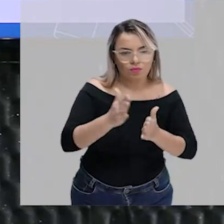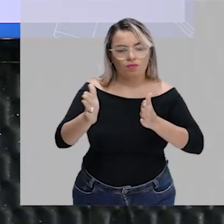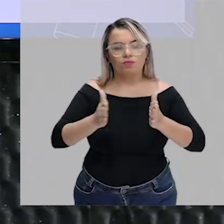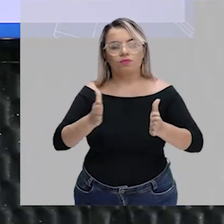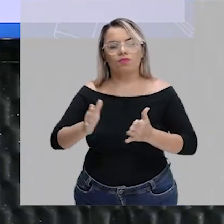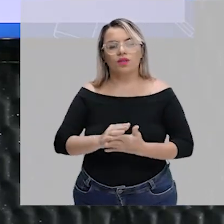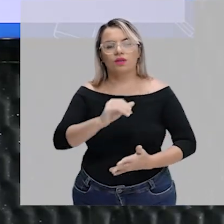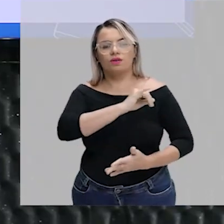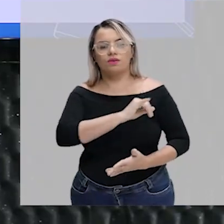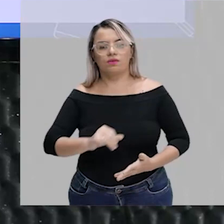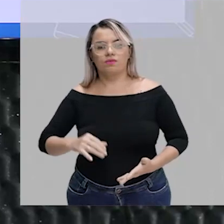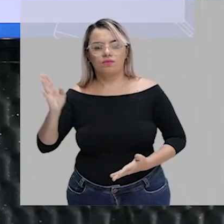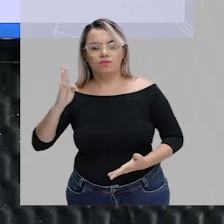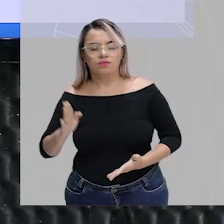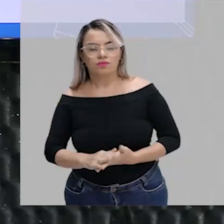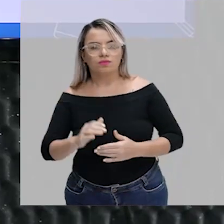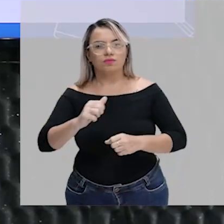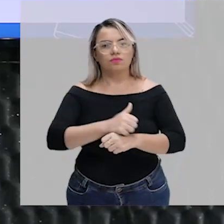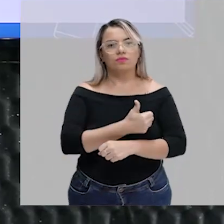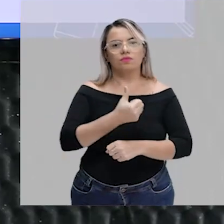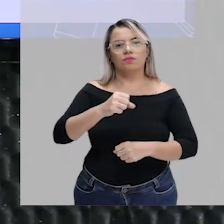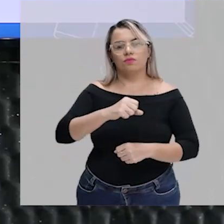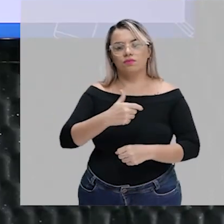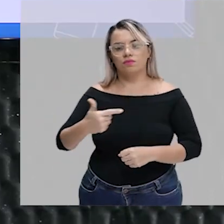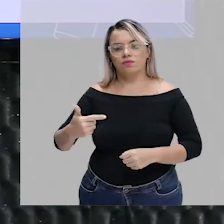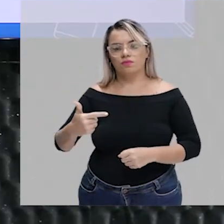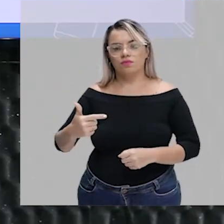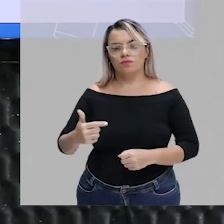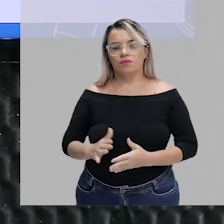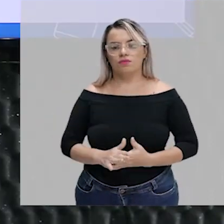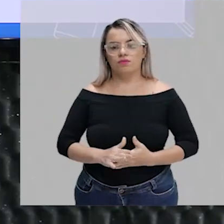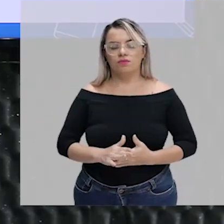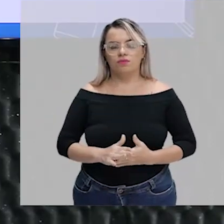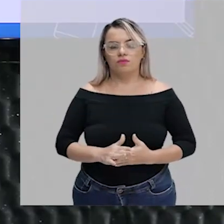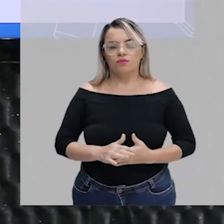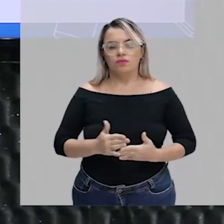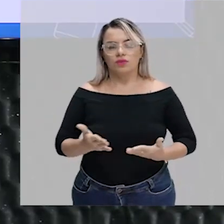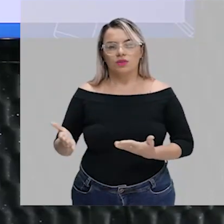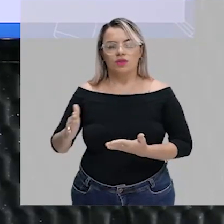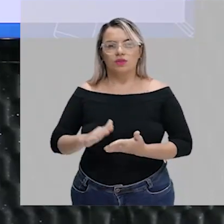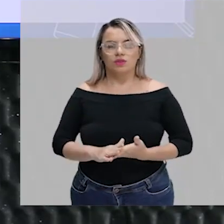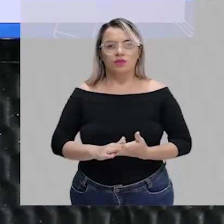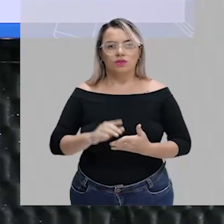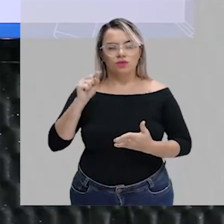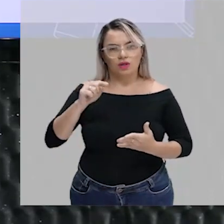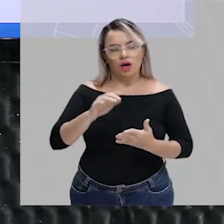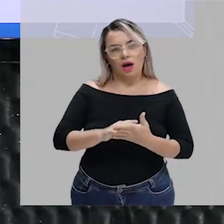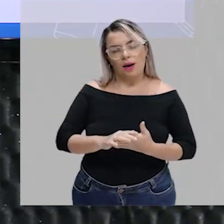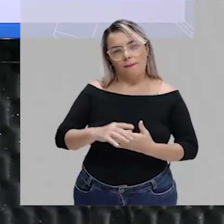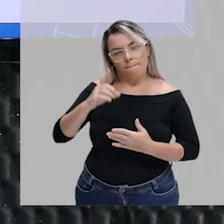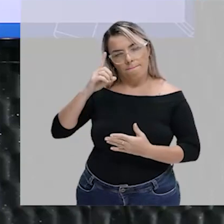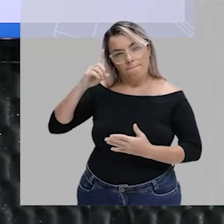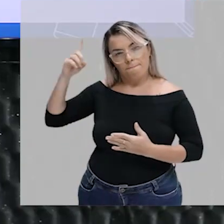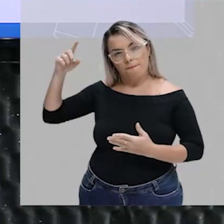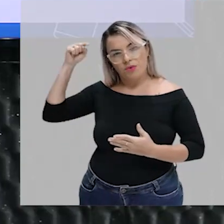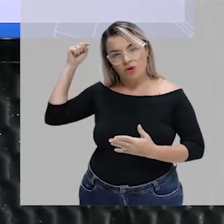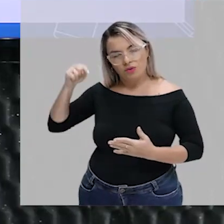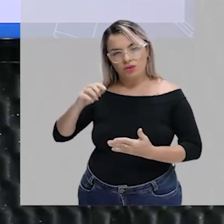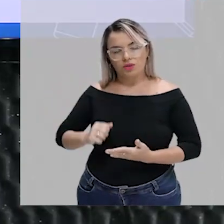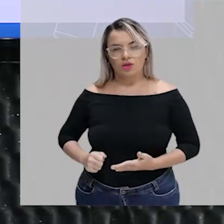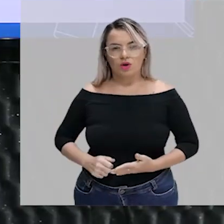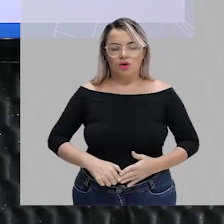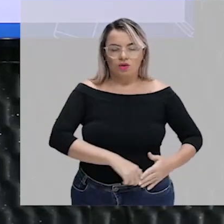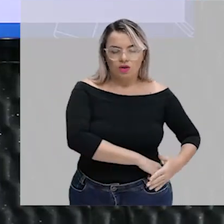1889, que culmina com a proclamação da República no dia 15 de novembro de 1889. Após a